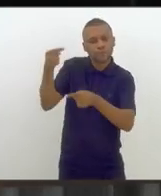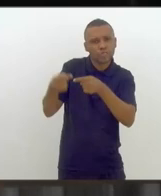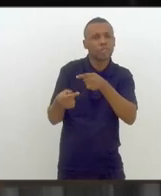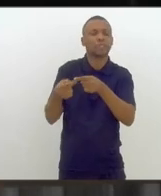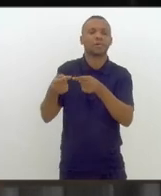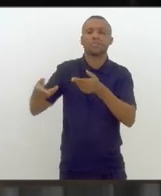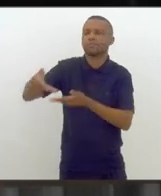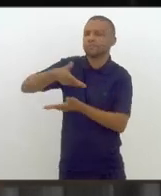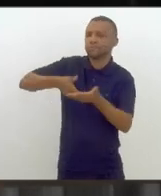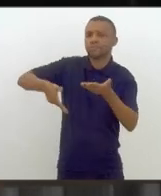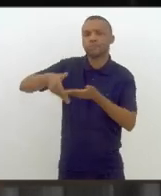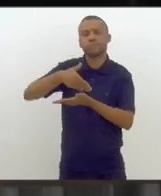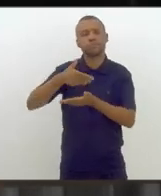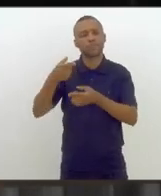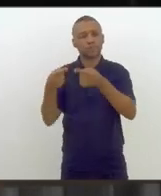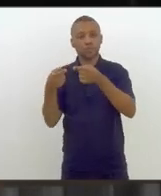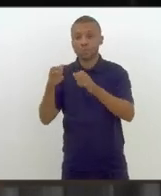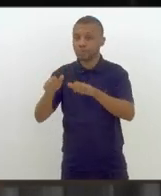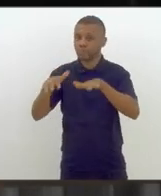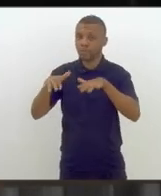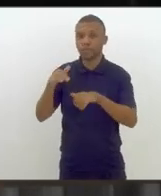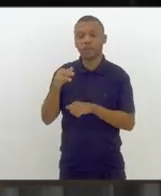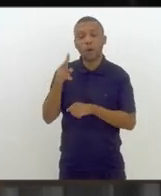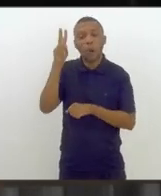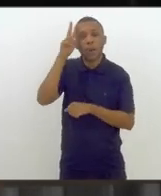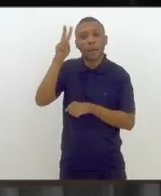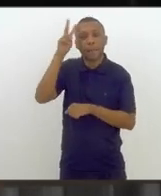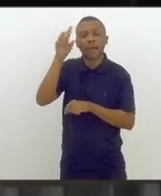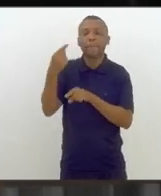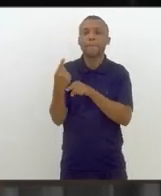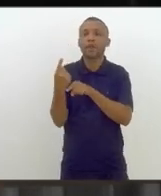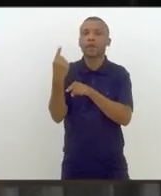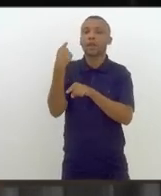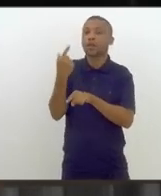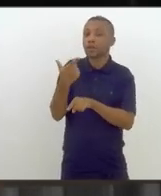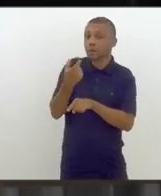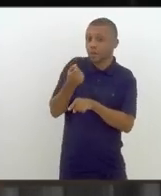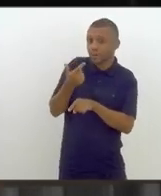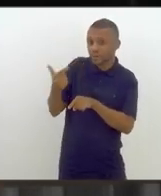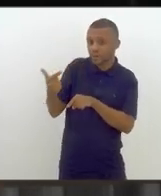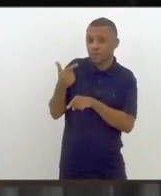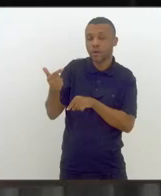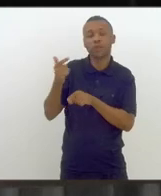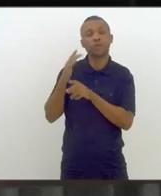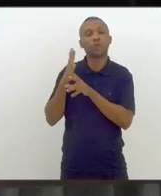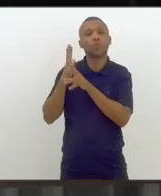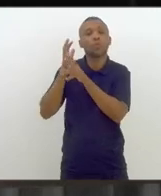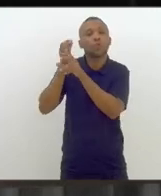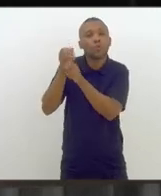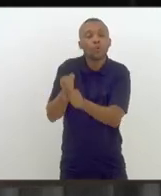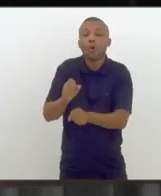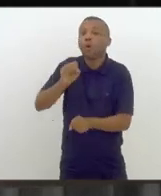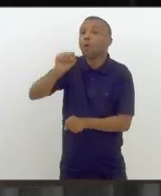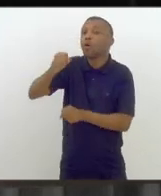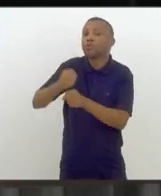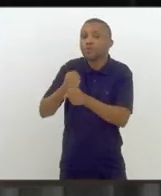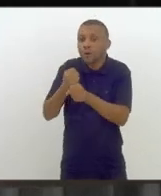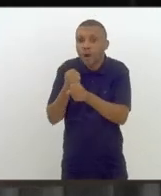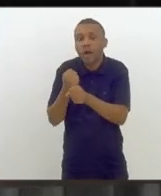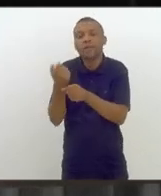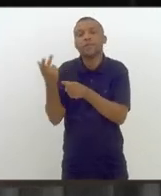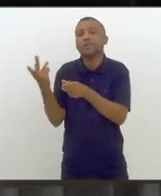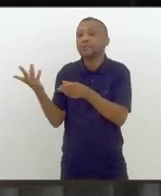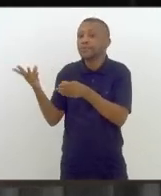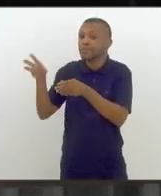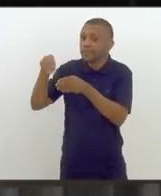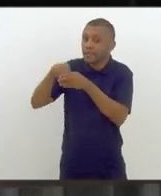me dei conta que em 2022, lá se vão 8 anos que pertenço ao quadro